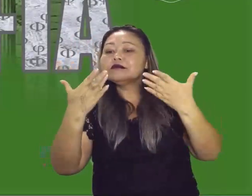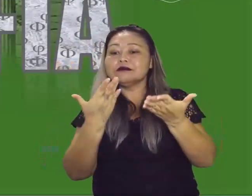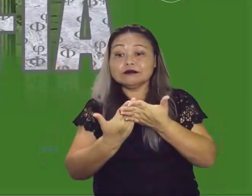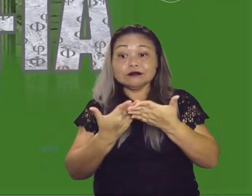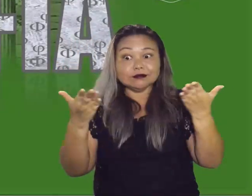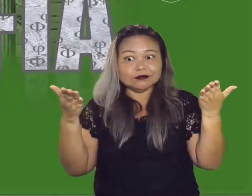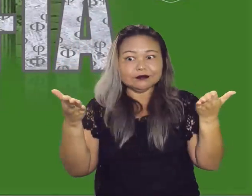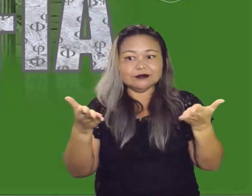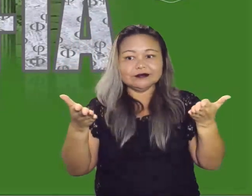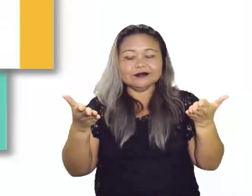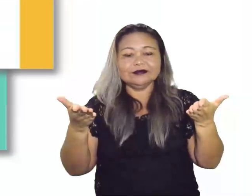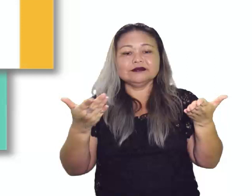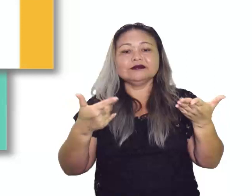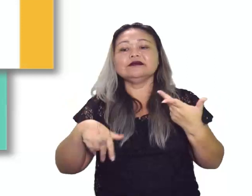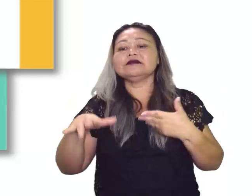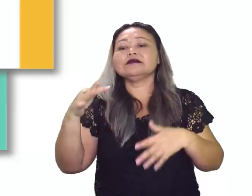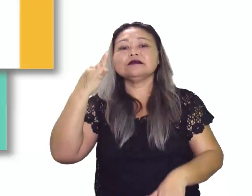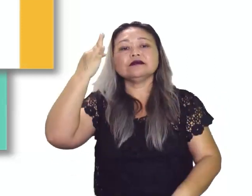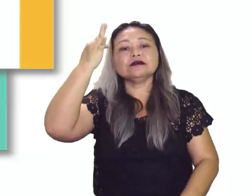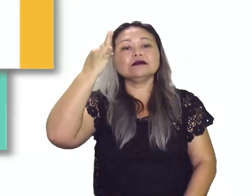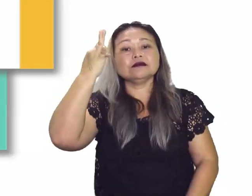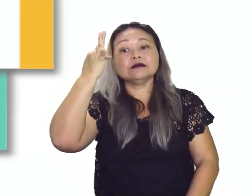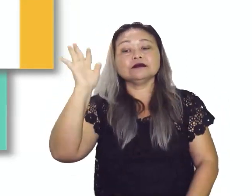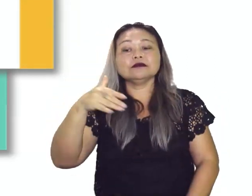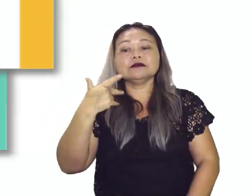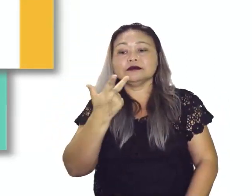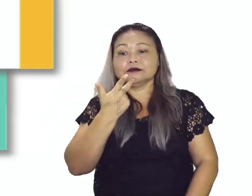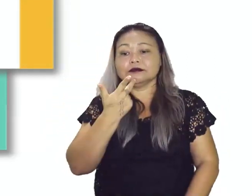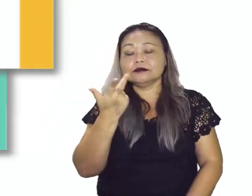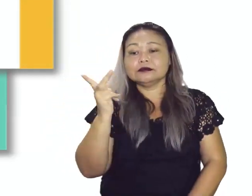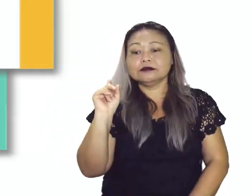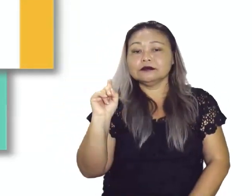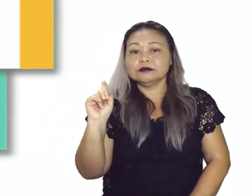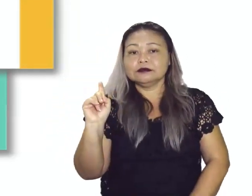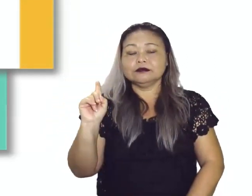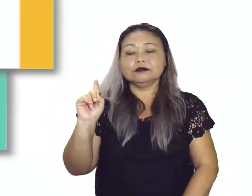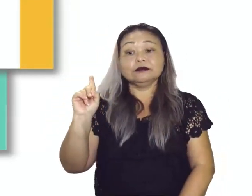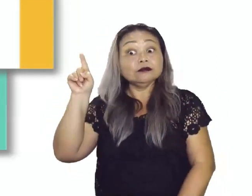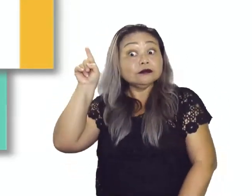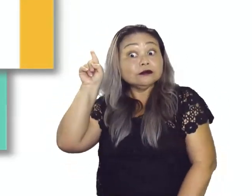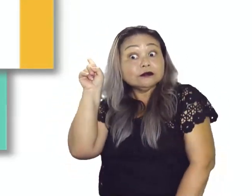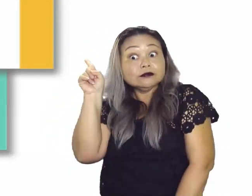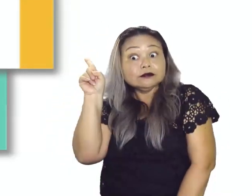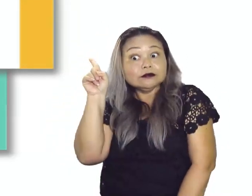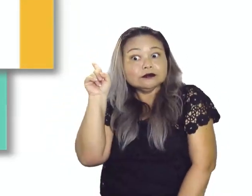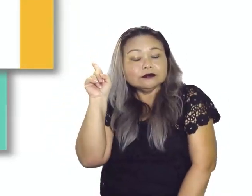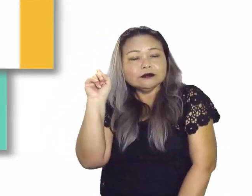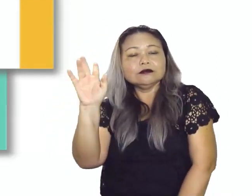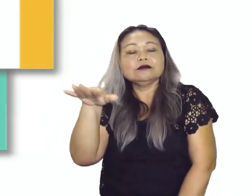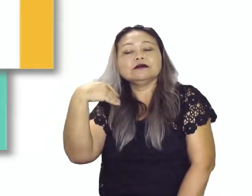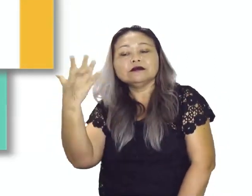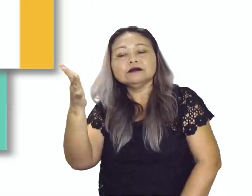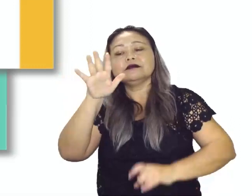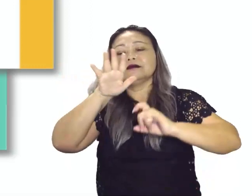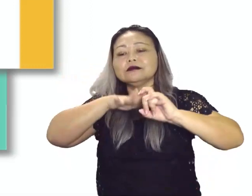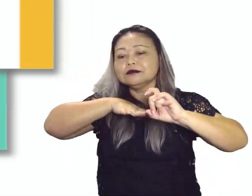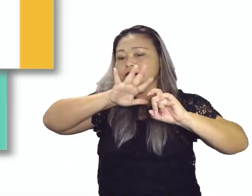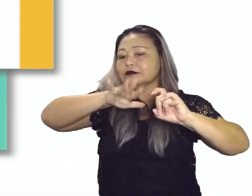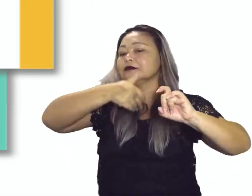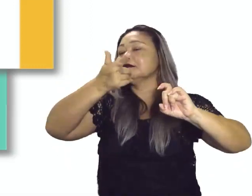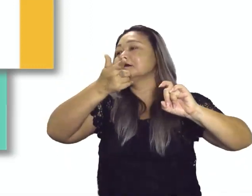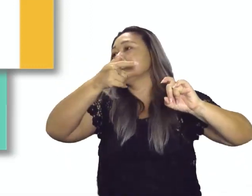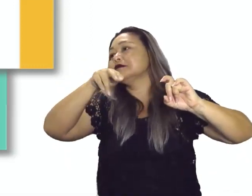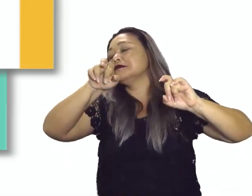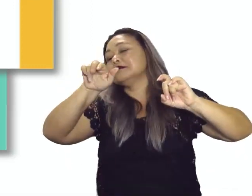aí, filosofia. Hoje nós iremos ver, olha aí, gente, falamos tanto dos mitos gregos,